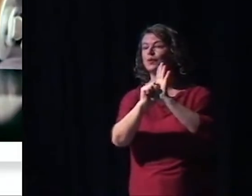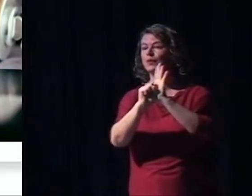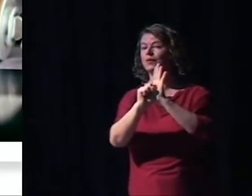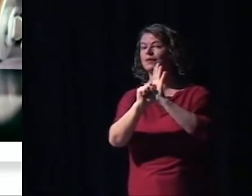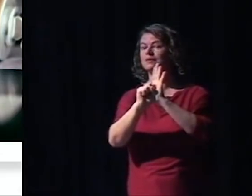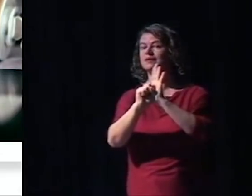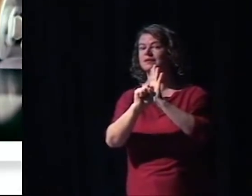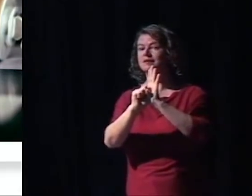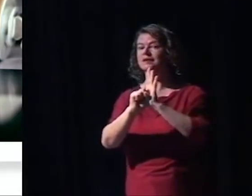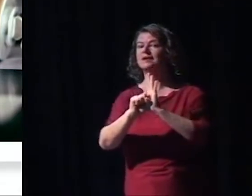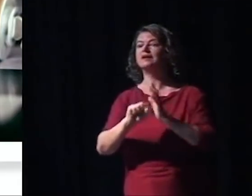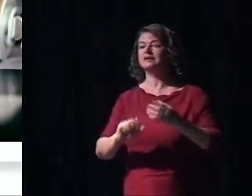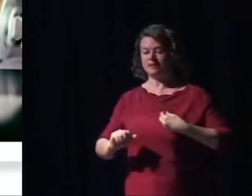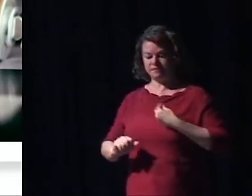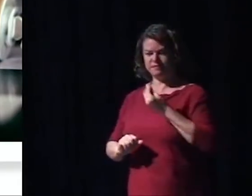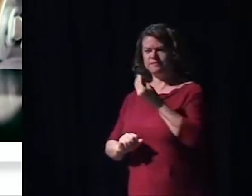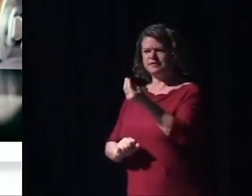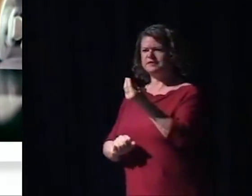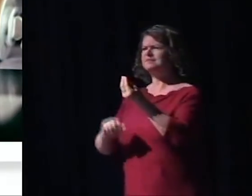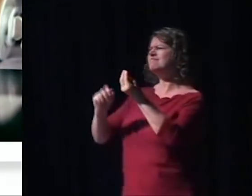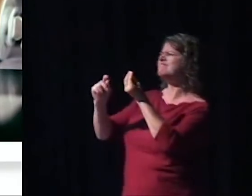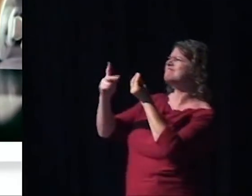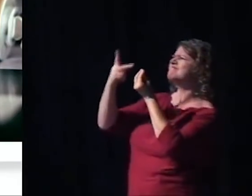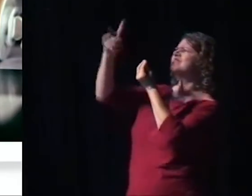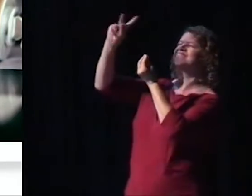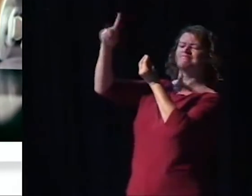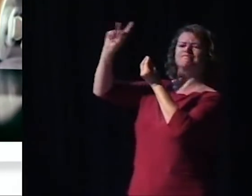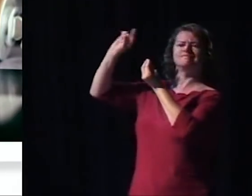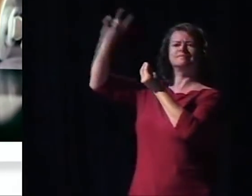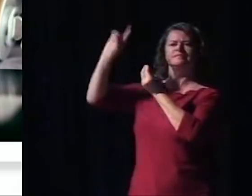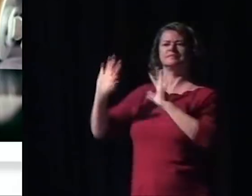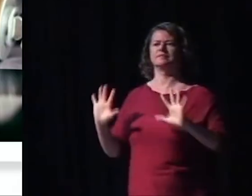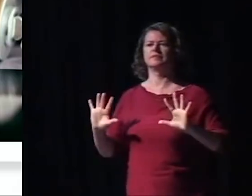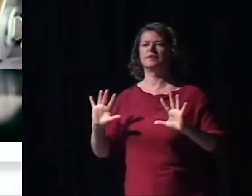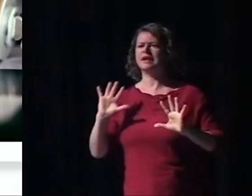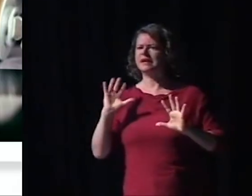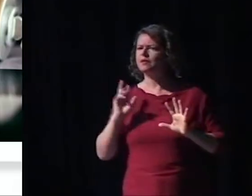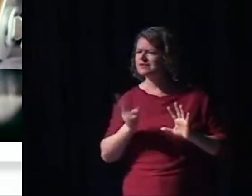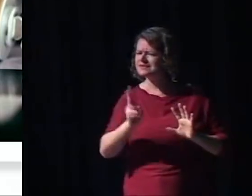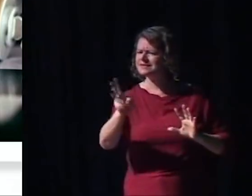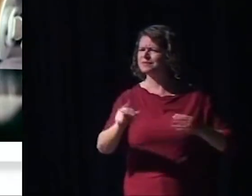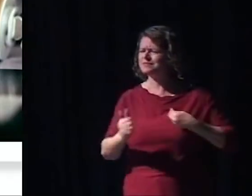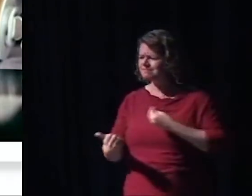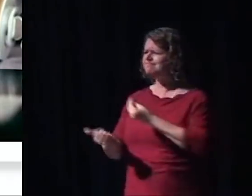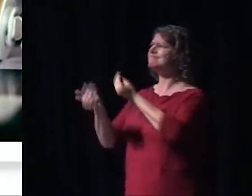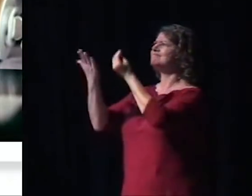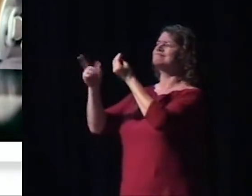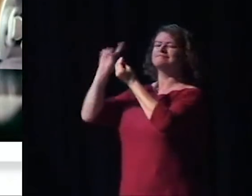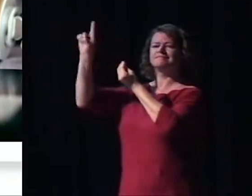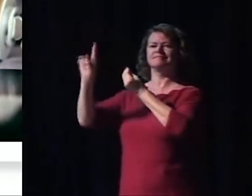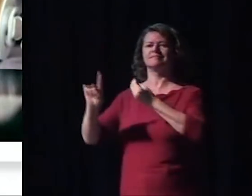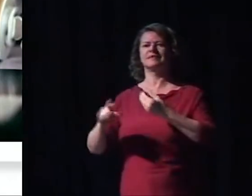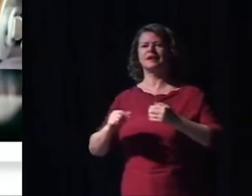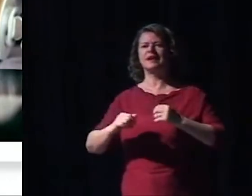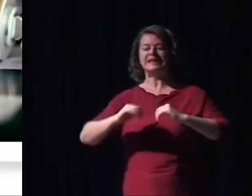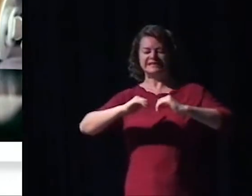para Deus. Durante todo o período da sua separação, estará consagrado a Deus.